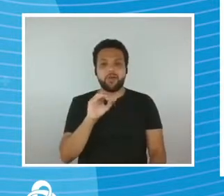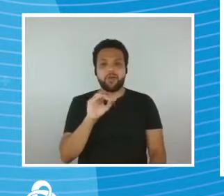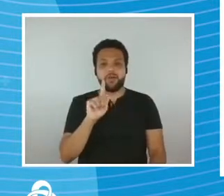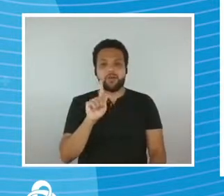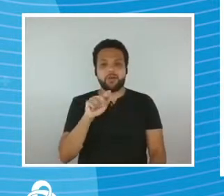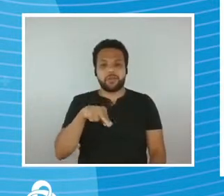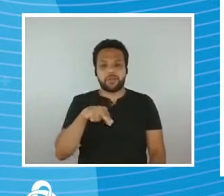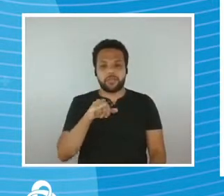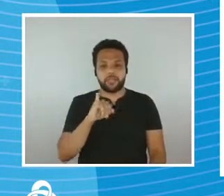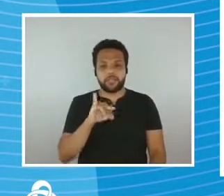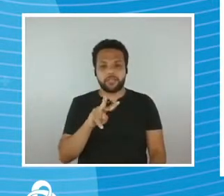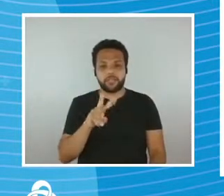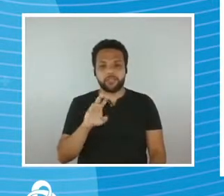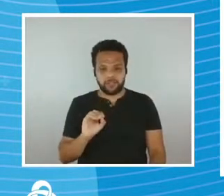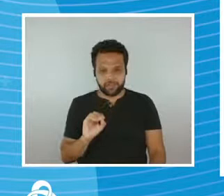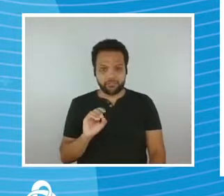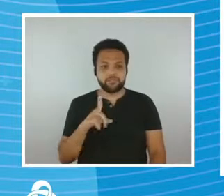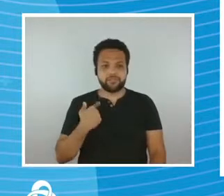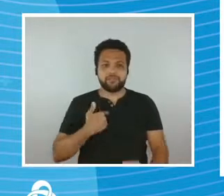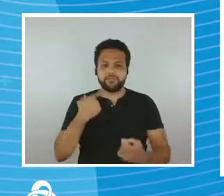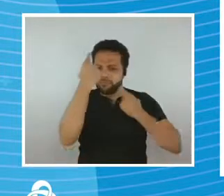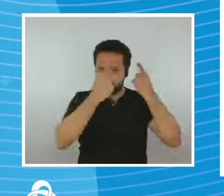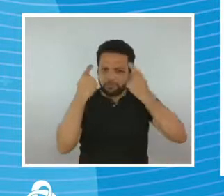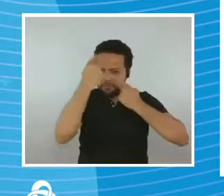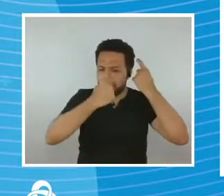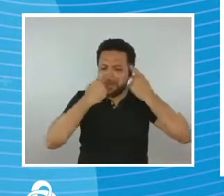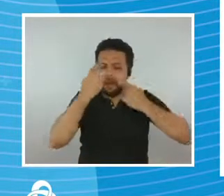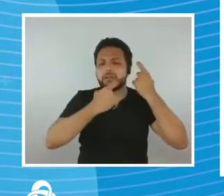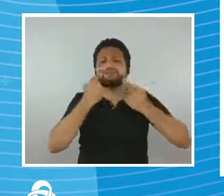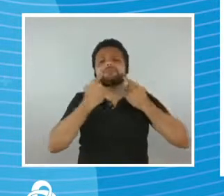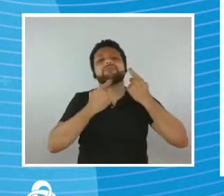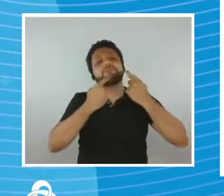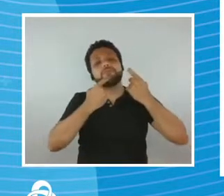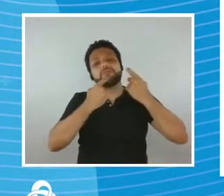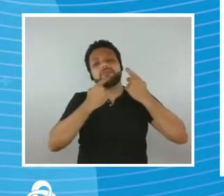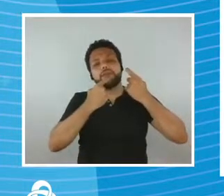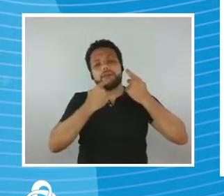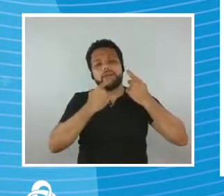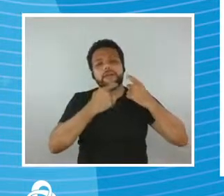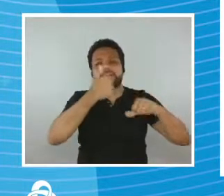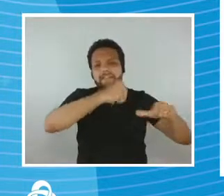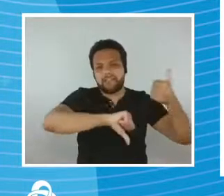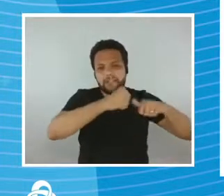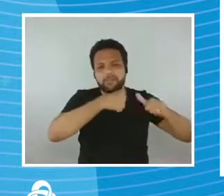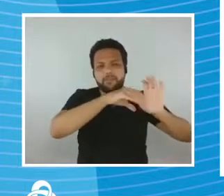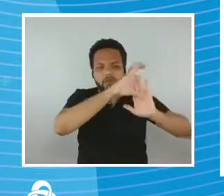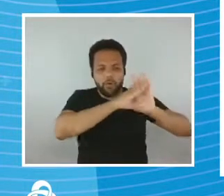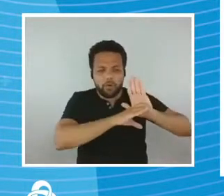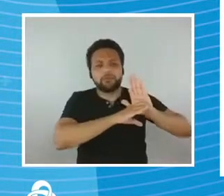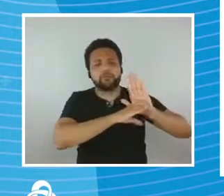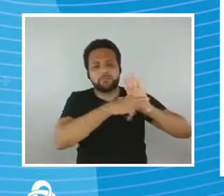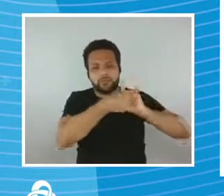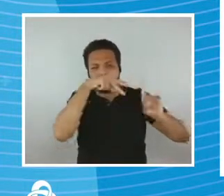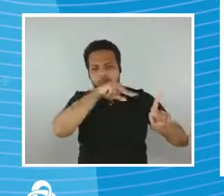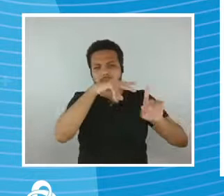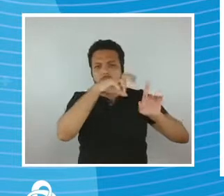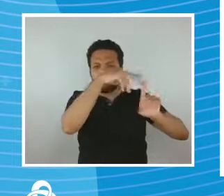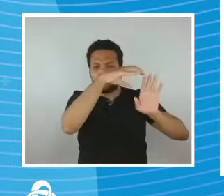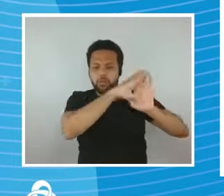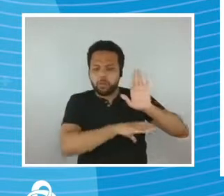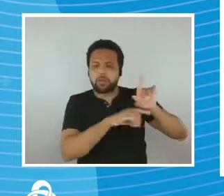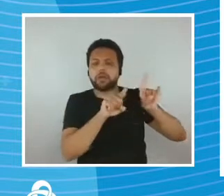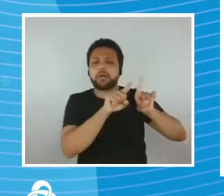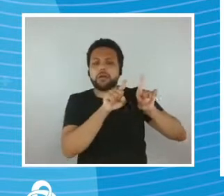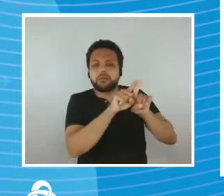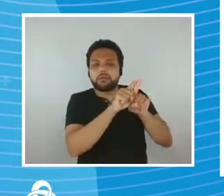da avaliação com o currículo, né, incidentalmente, essa avaliação vista com essa perspectiva curricular passa também a corresponder